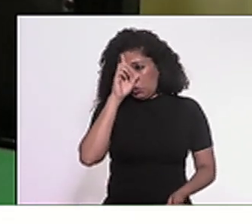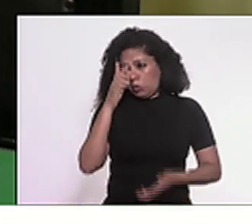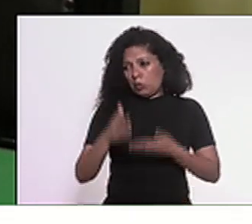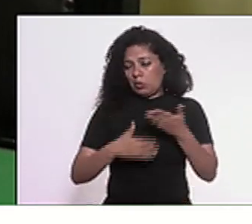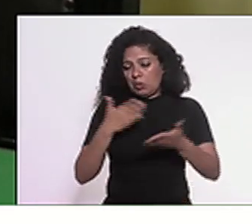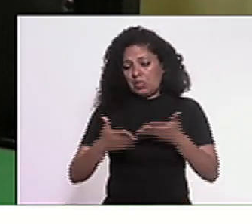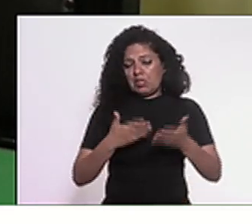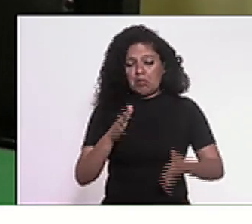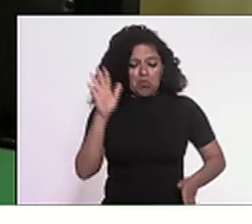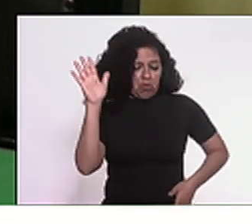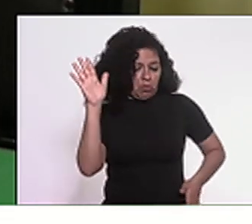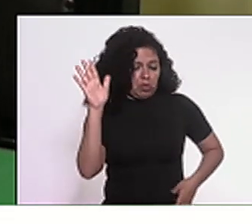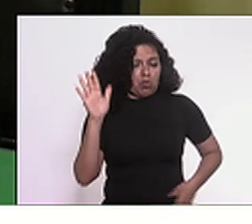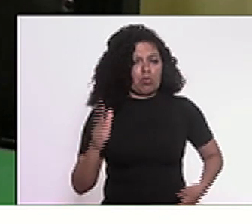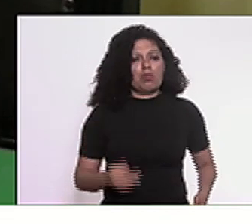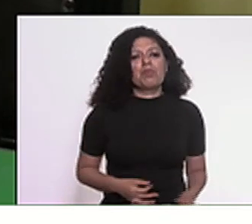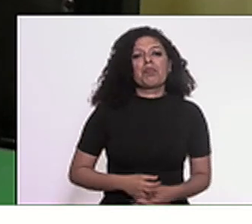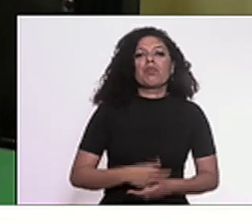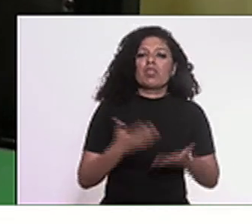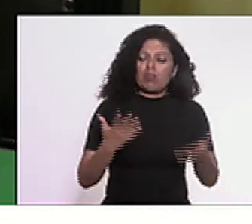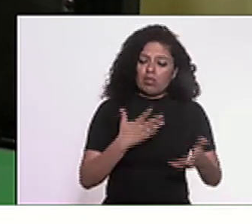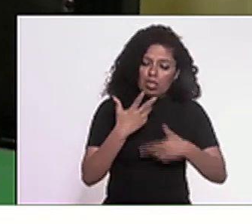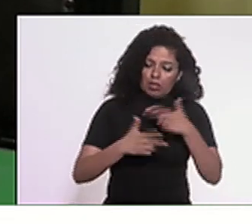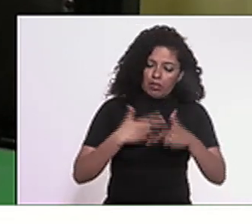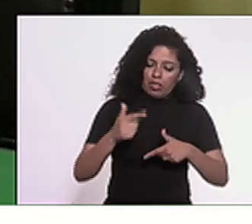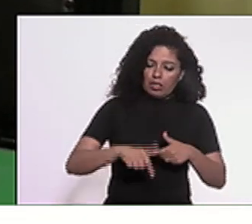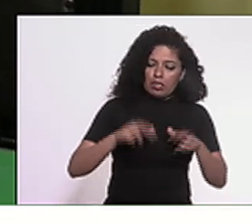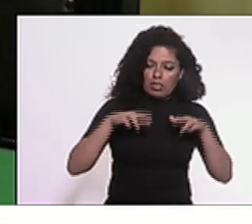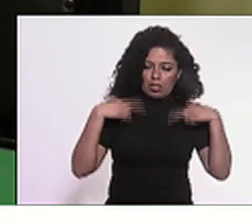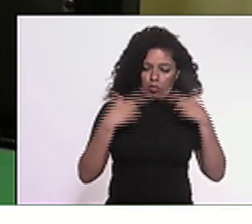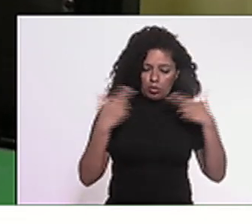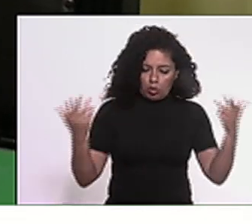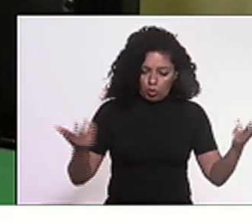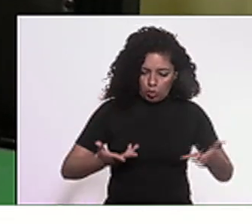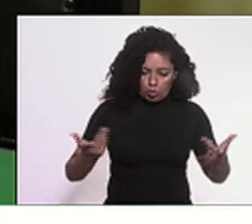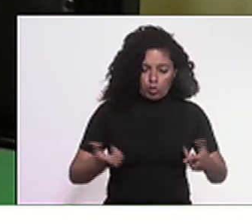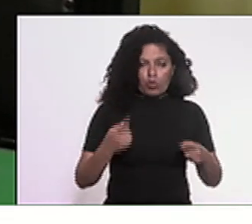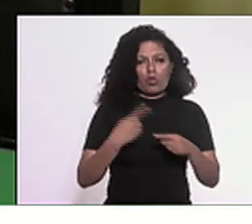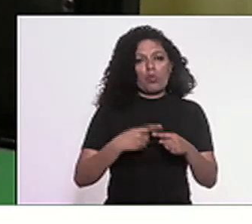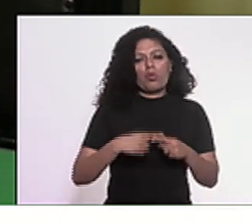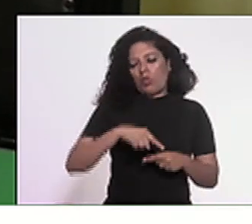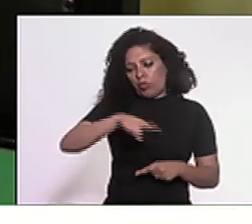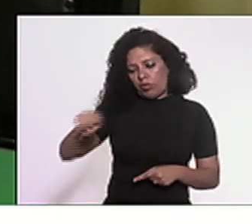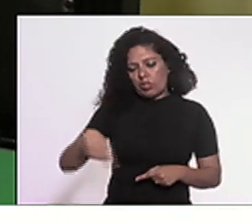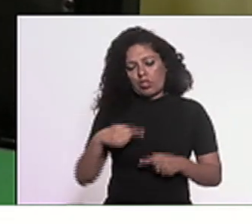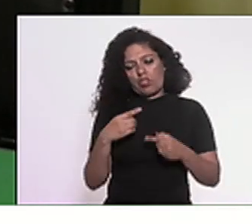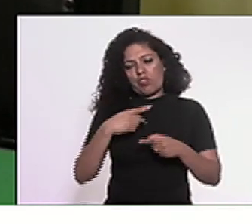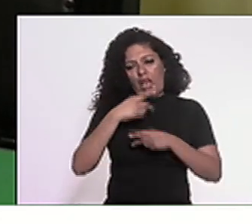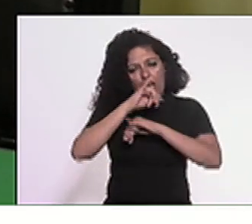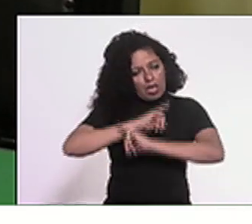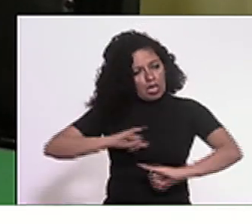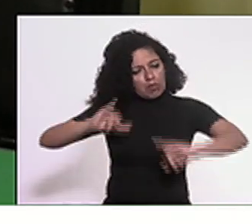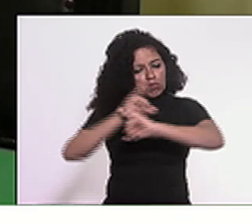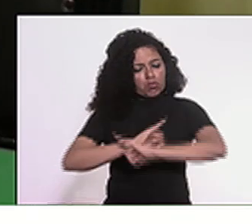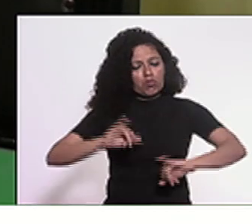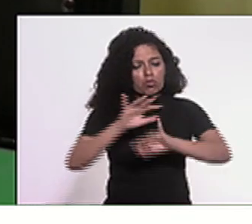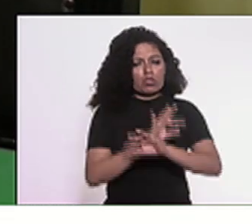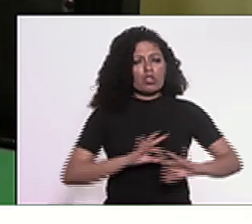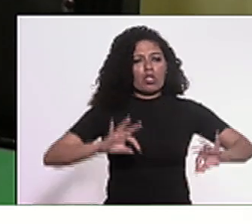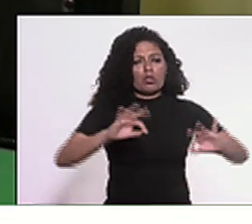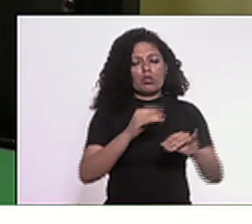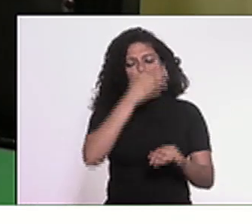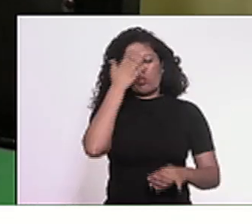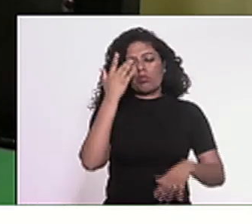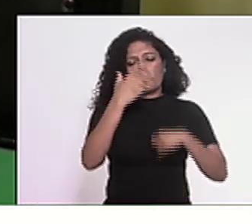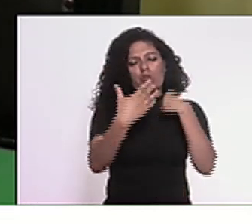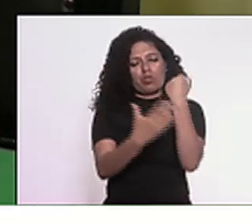marginalidade. Então, eu quero aqui deixar isso registrado nessa audiência hoje, para que o senhor leve esse recado para todos os agentes de segurança